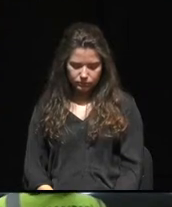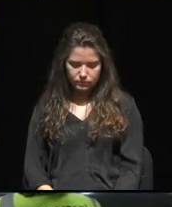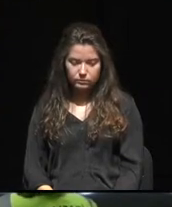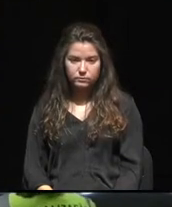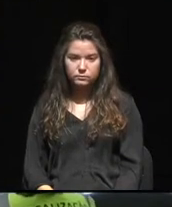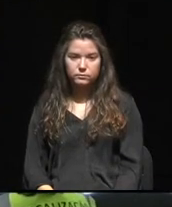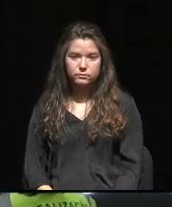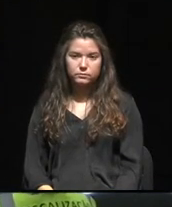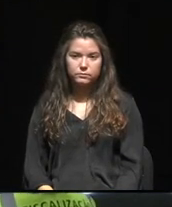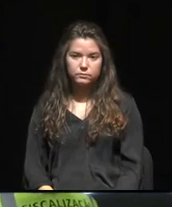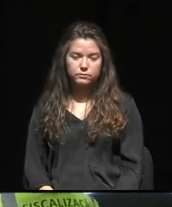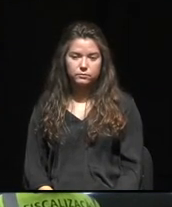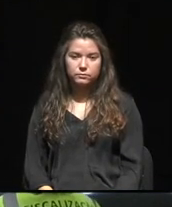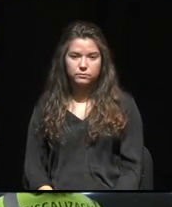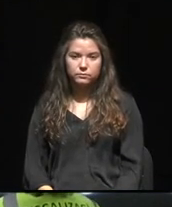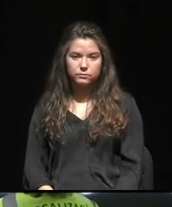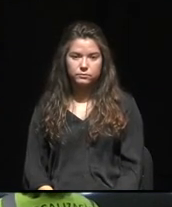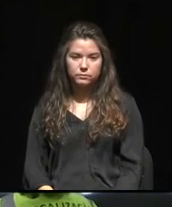Livre